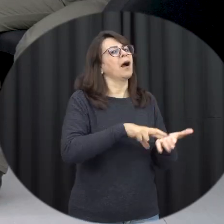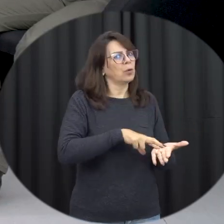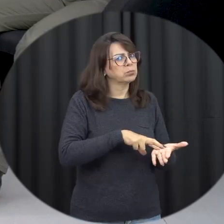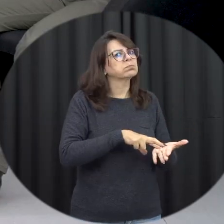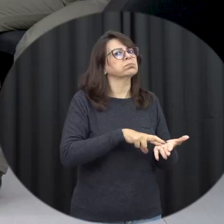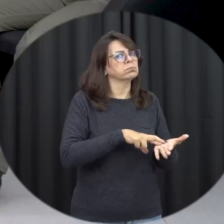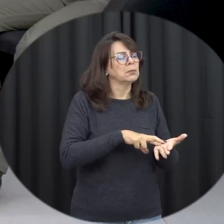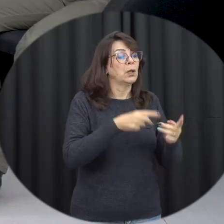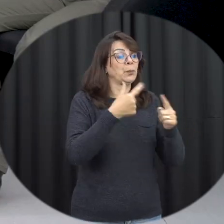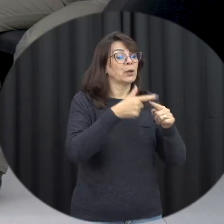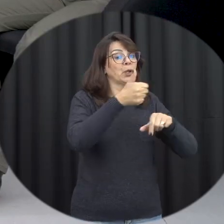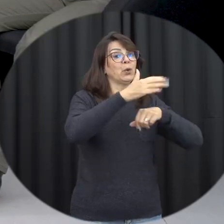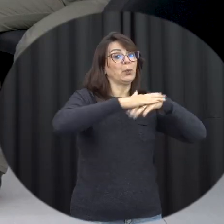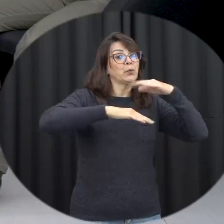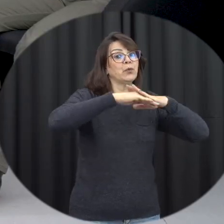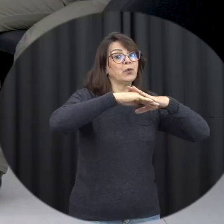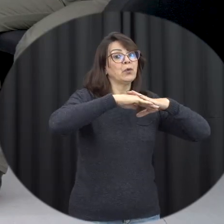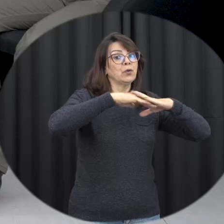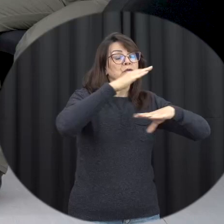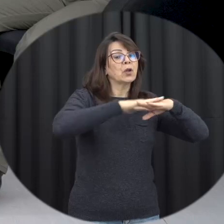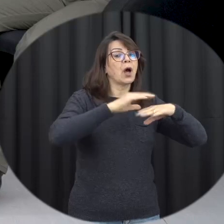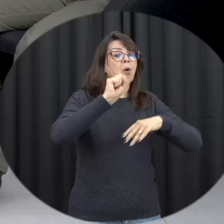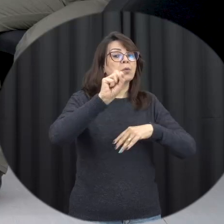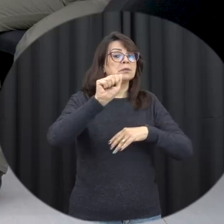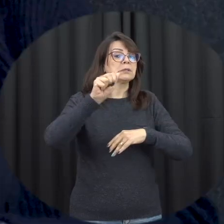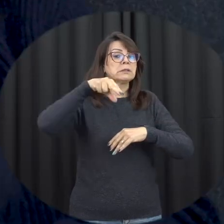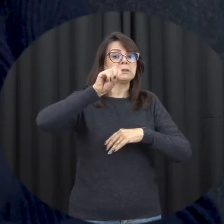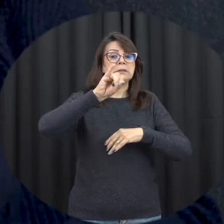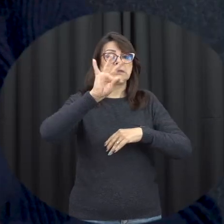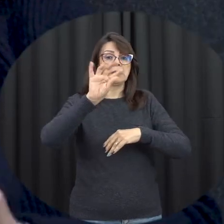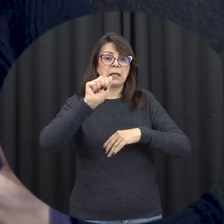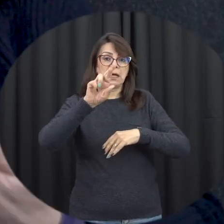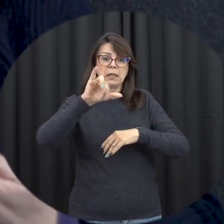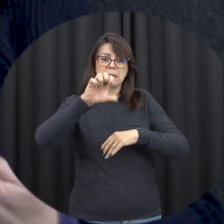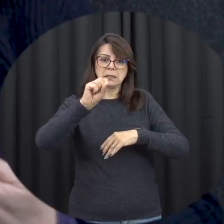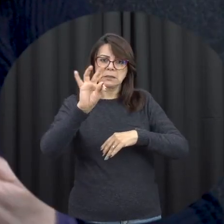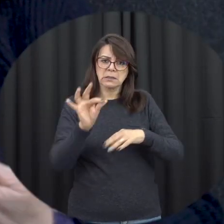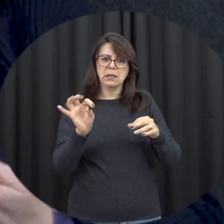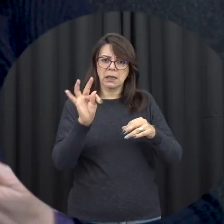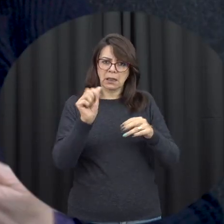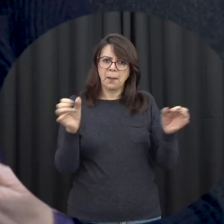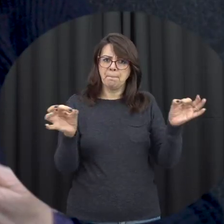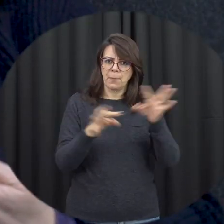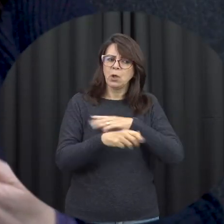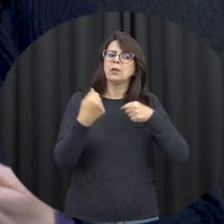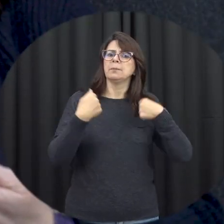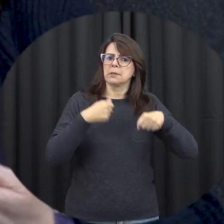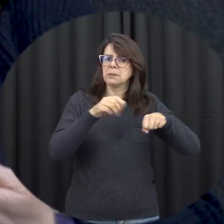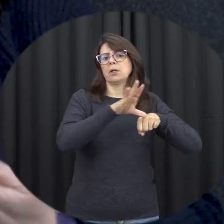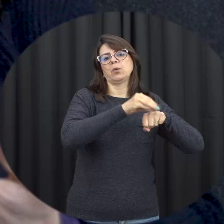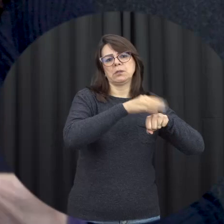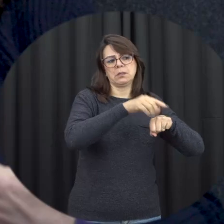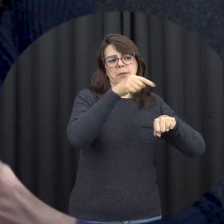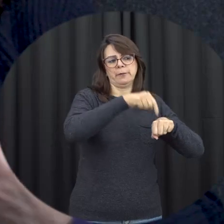reais. Então, o sanitarista, o graduado em saúde coletiva, precisa ter essas ferramentas, né?